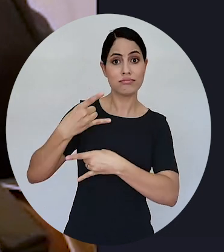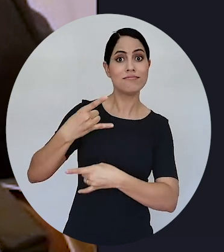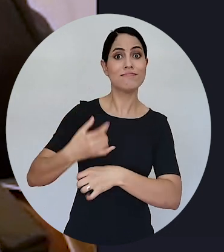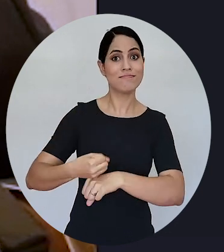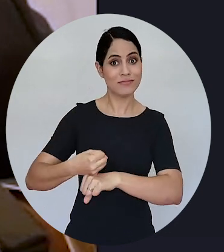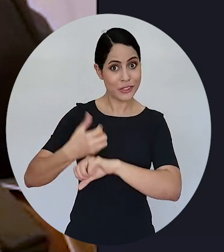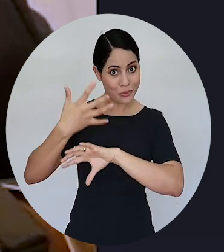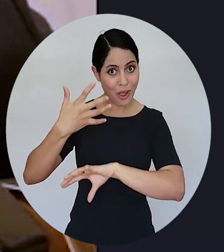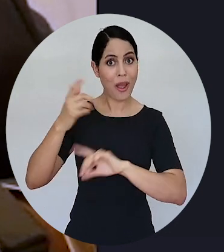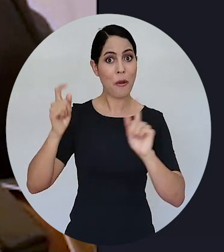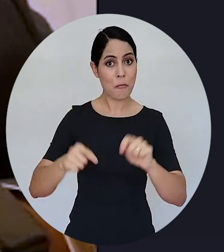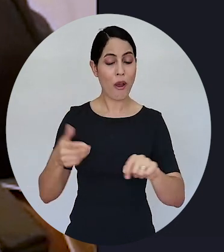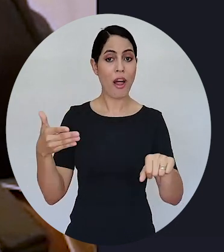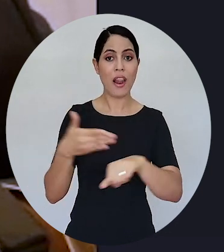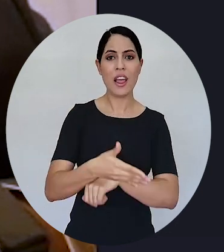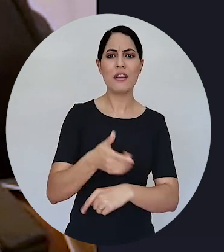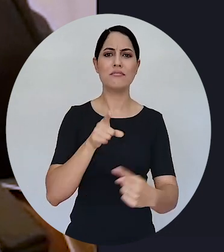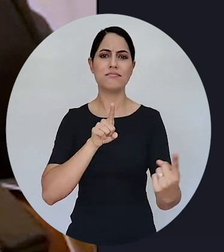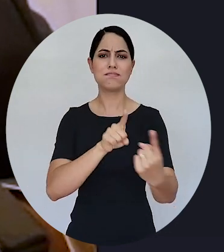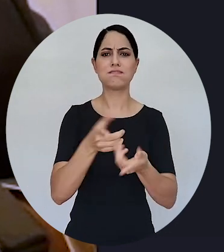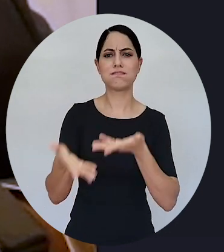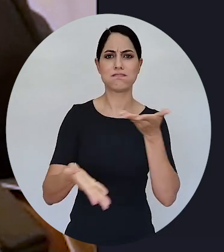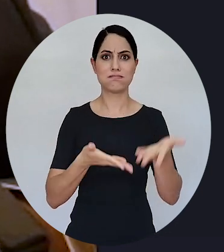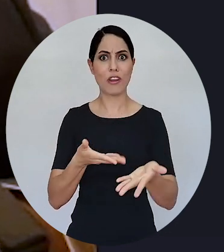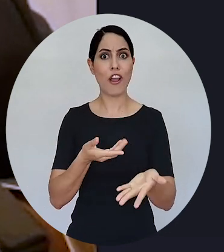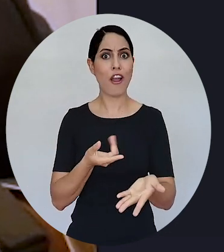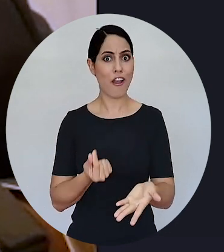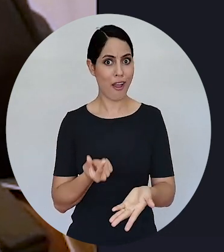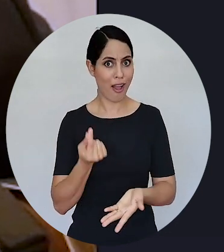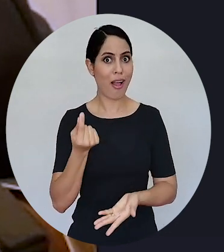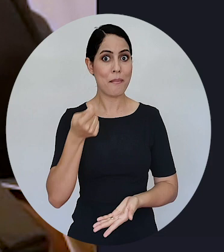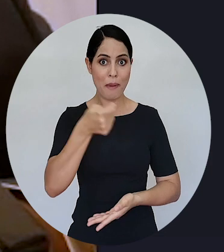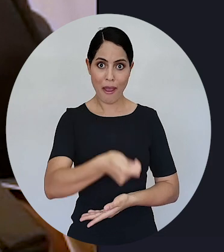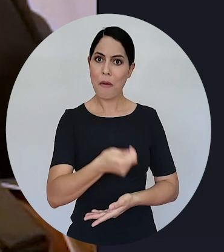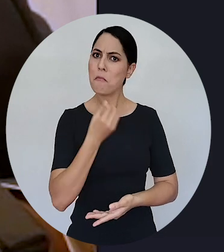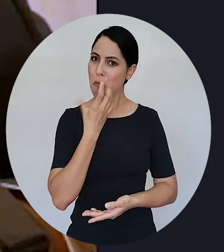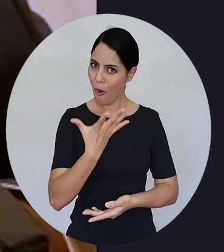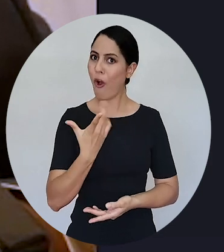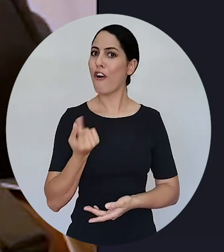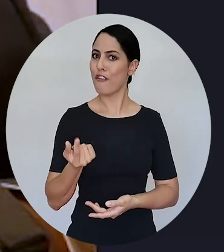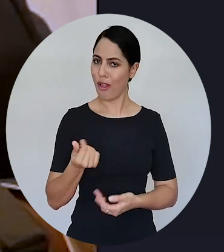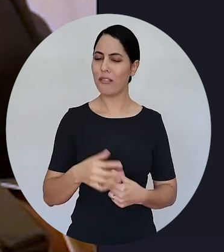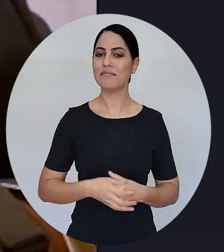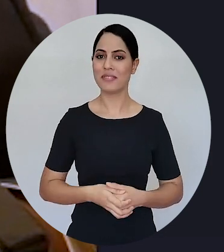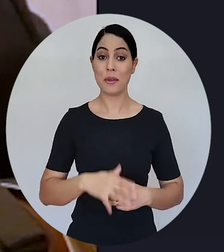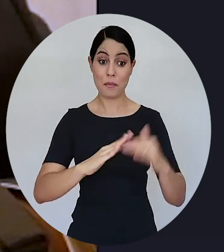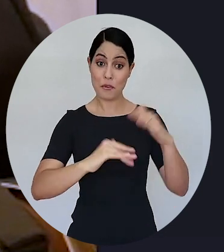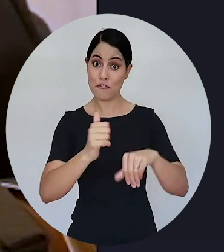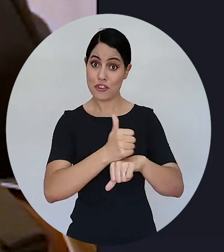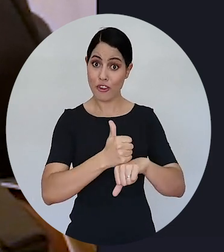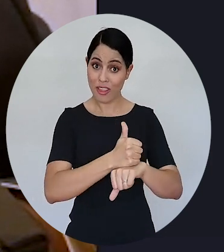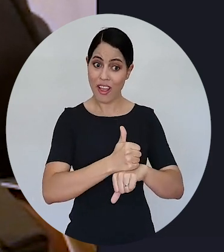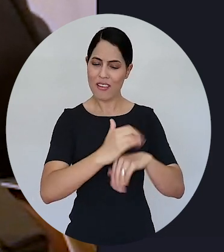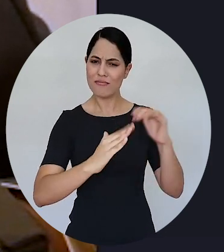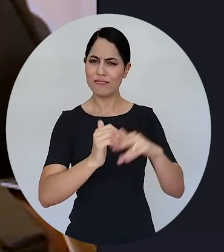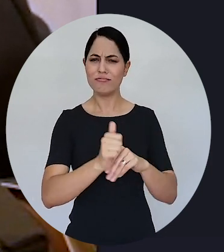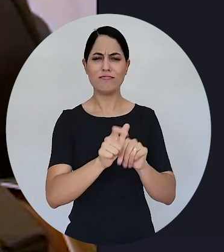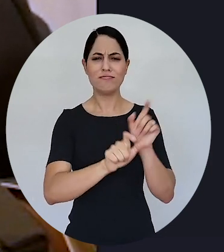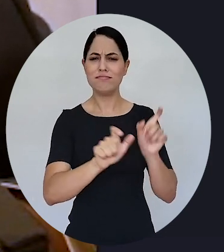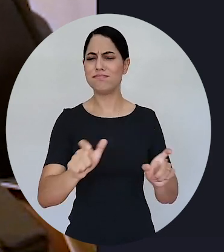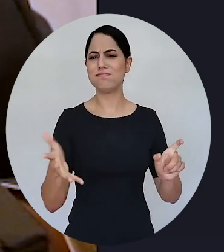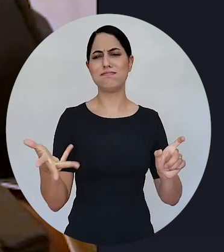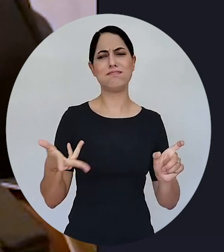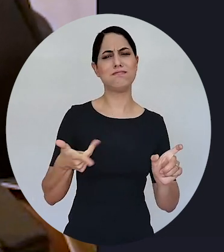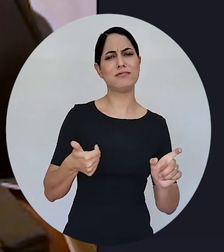psicólogos de maneira virtual por consultas com preço muito bom e com profissionais muito